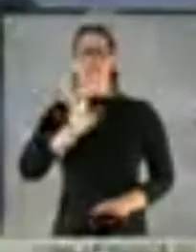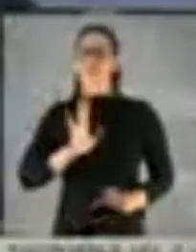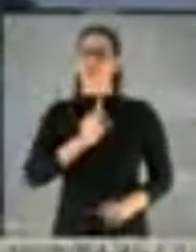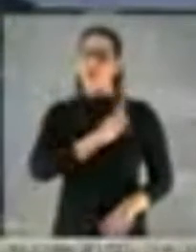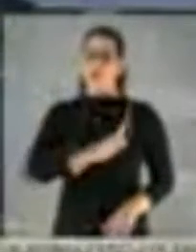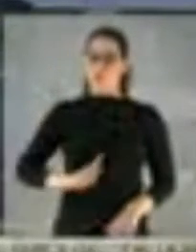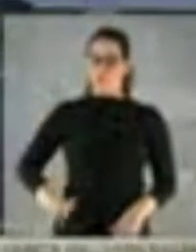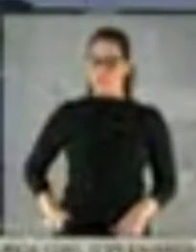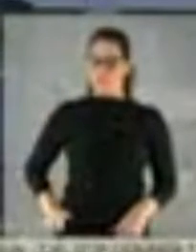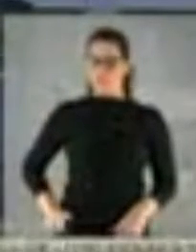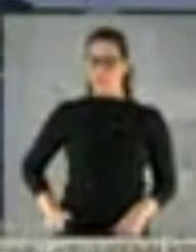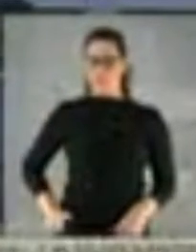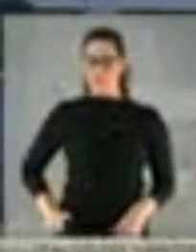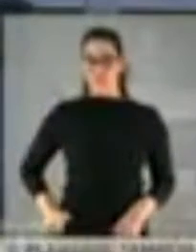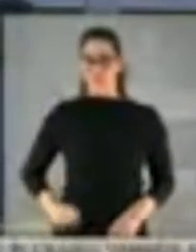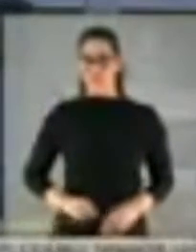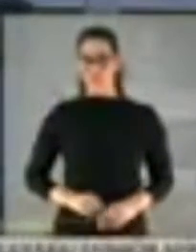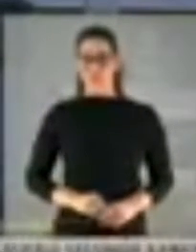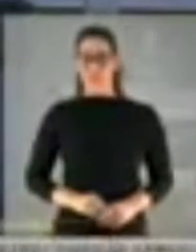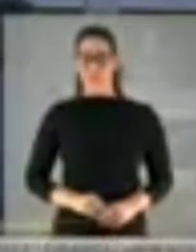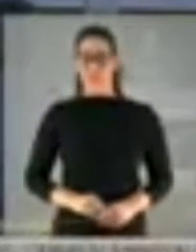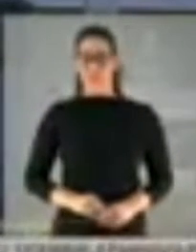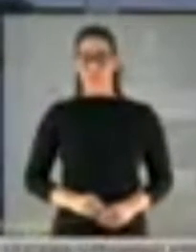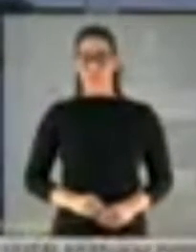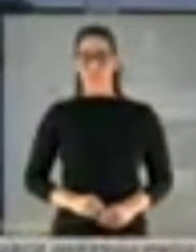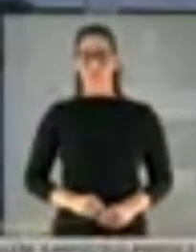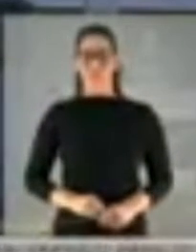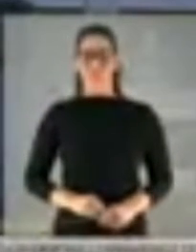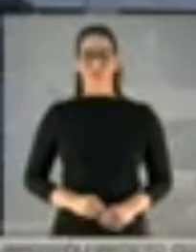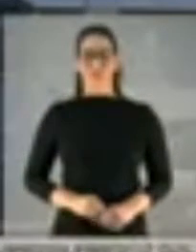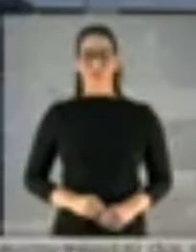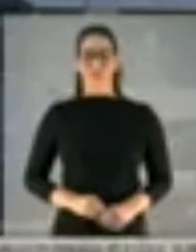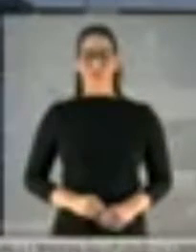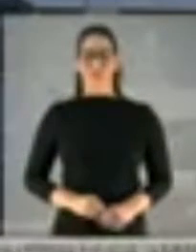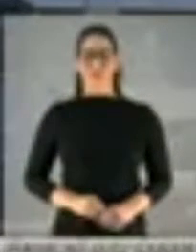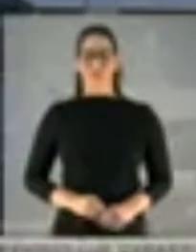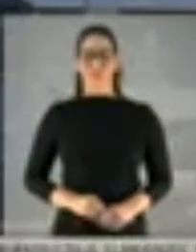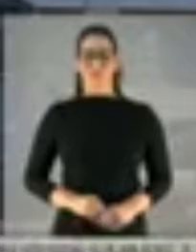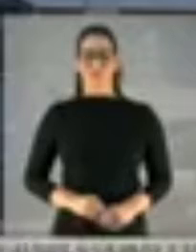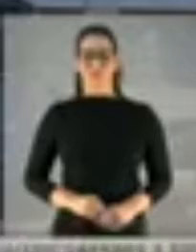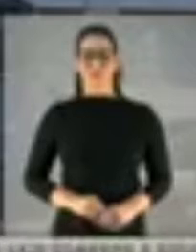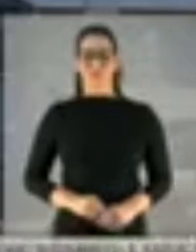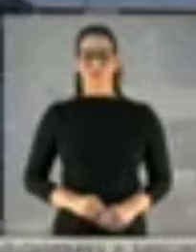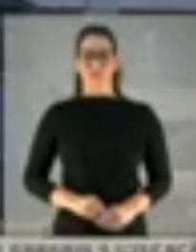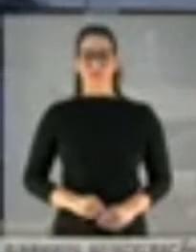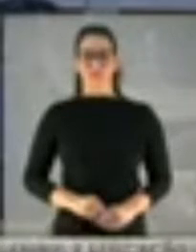Helder Barbalho. Pode votar em bloco. Deixa que eu...